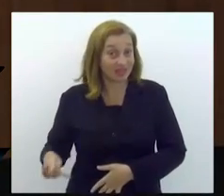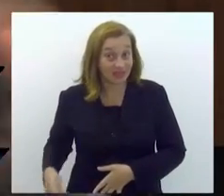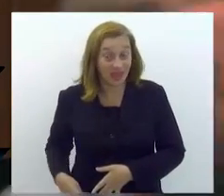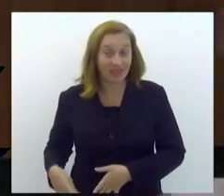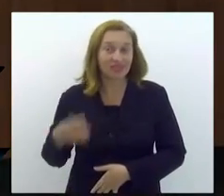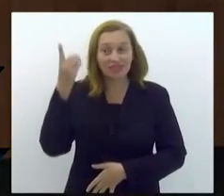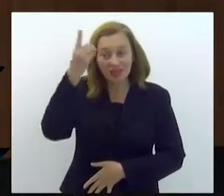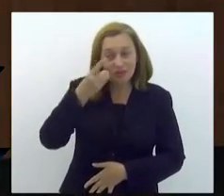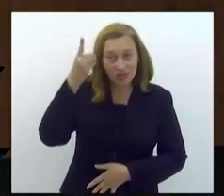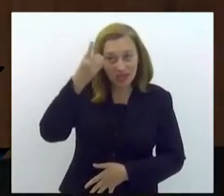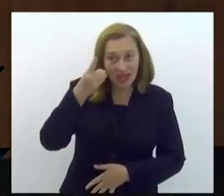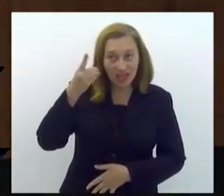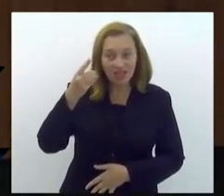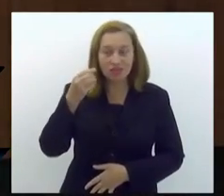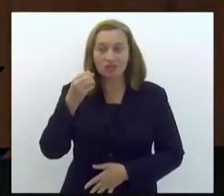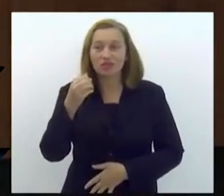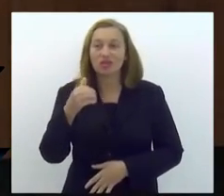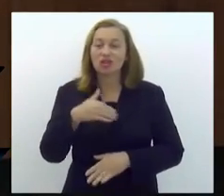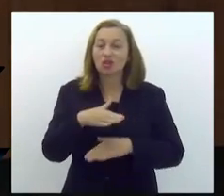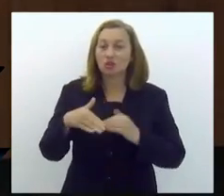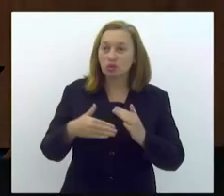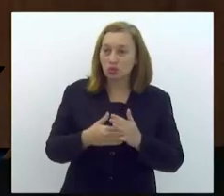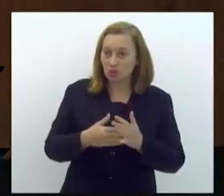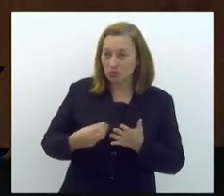deputados e Deputados